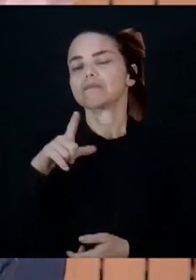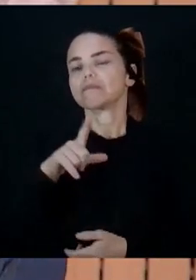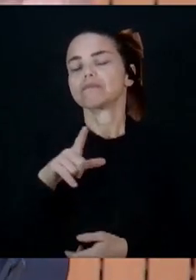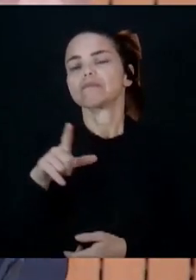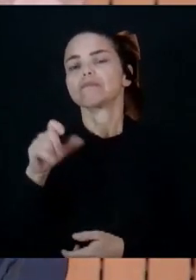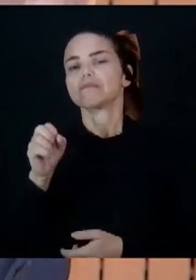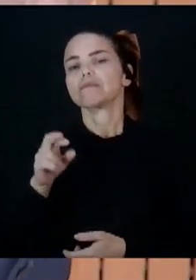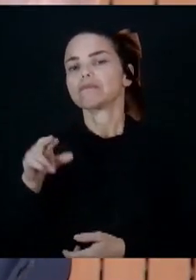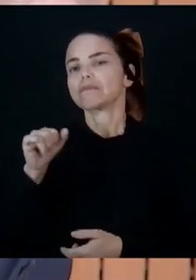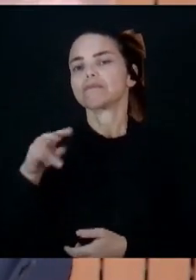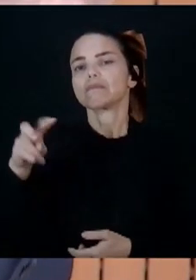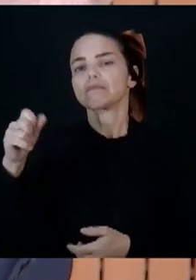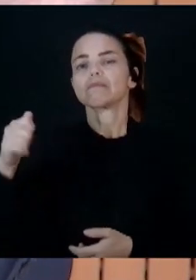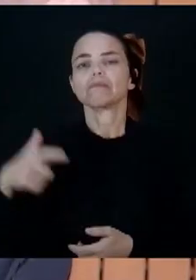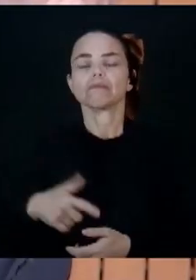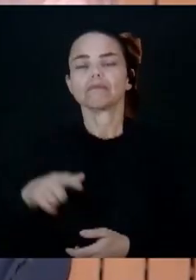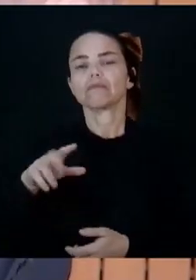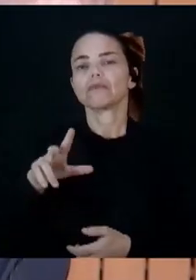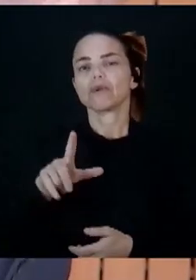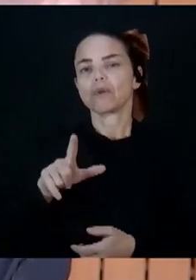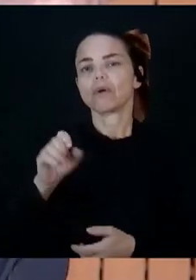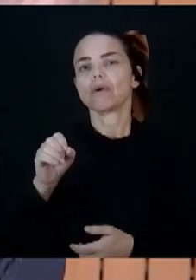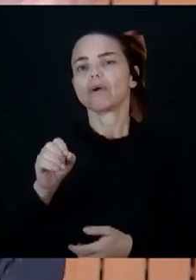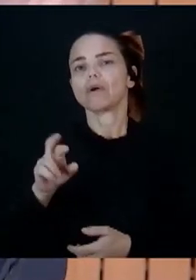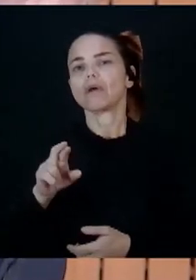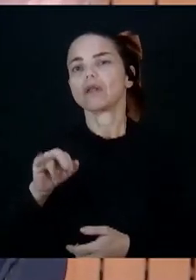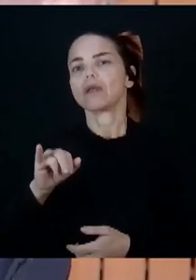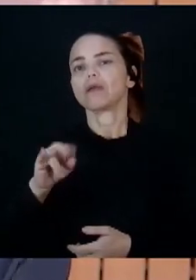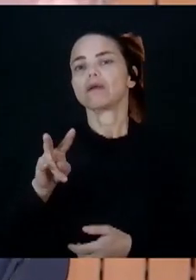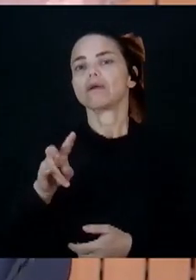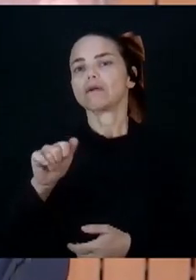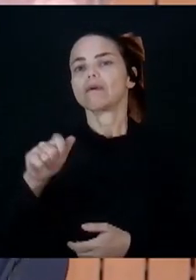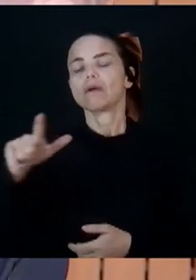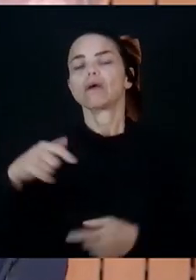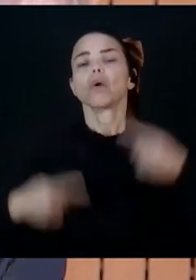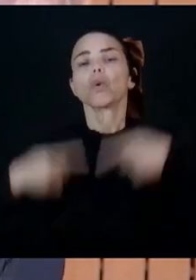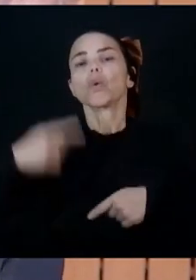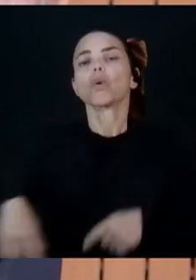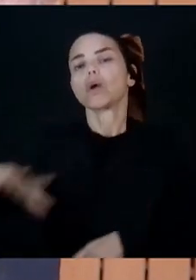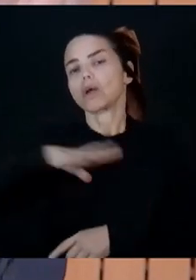gente. Veja, esse debate do centro da cidade é um debate que